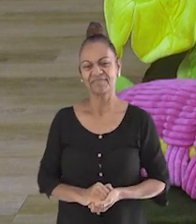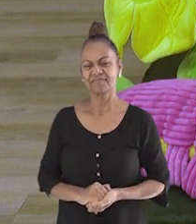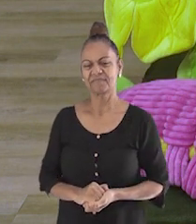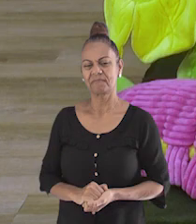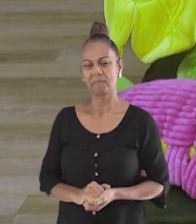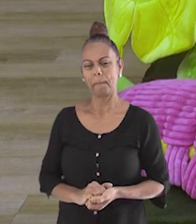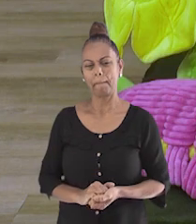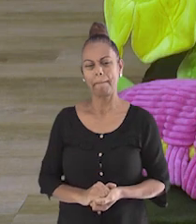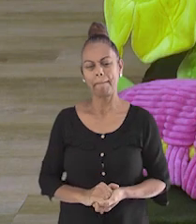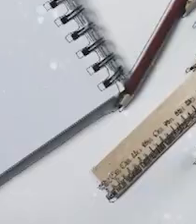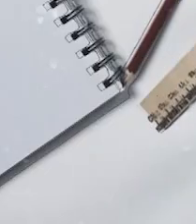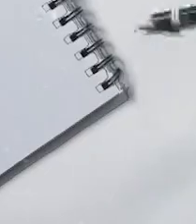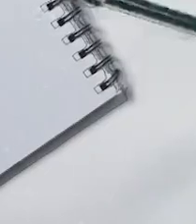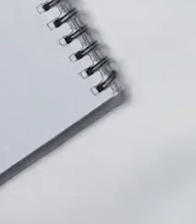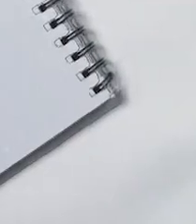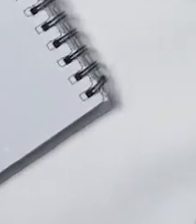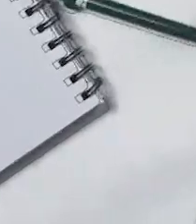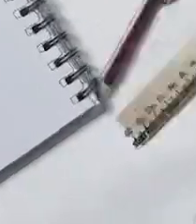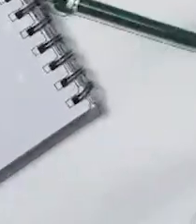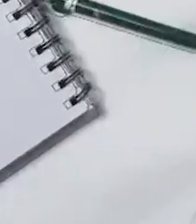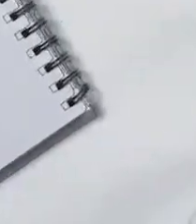massa!